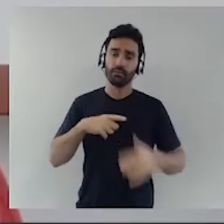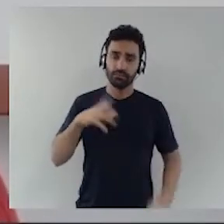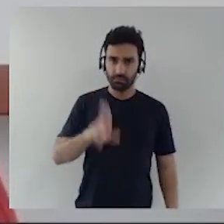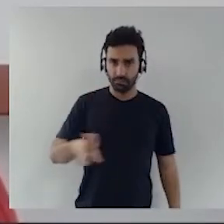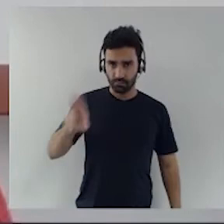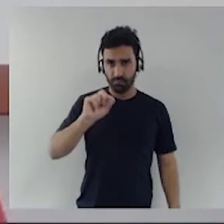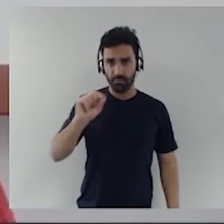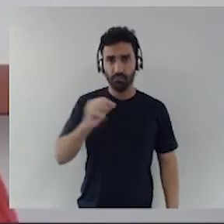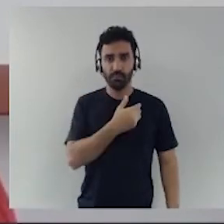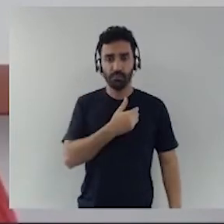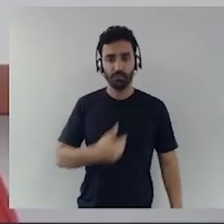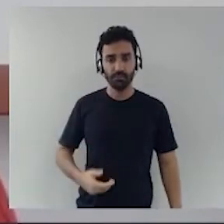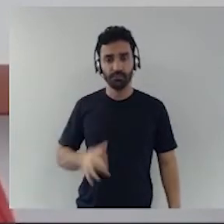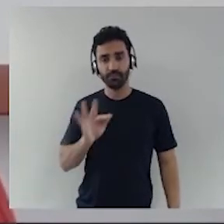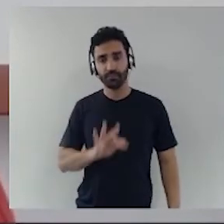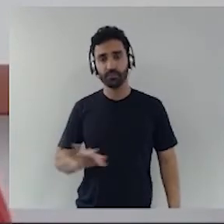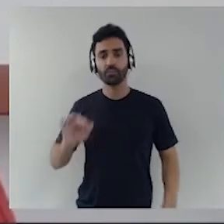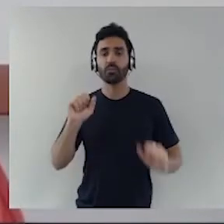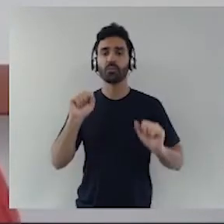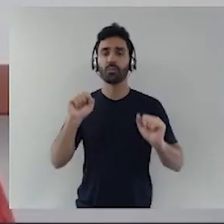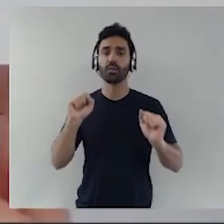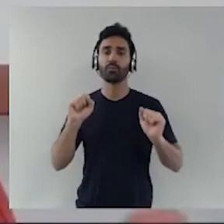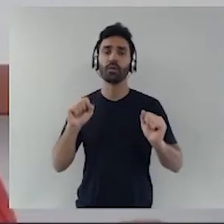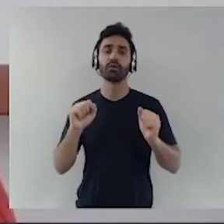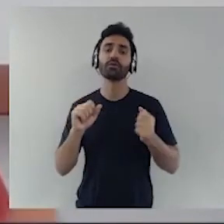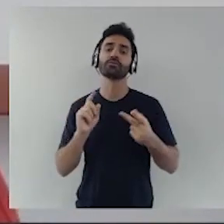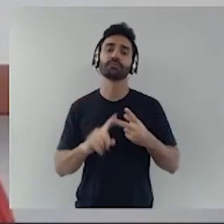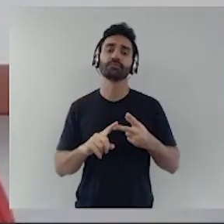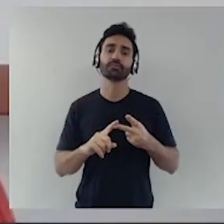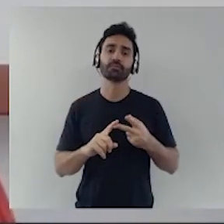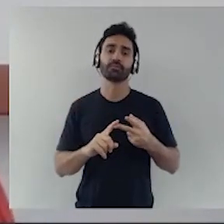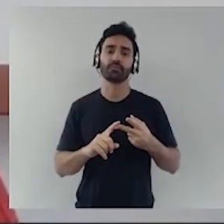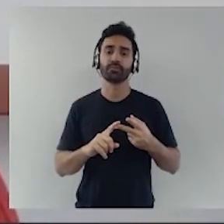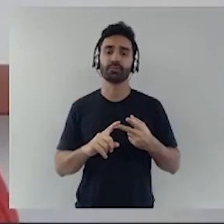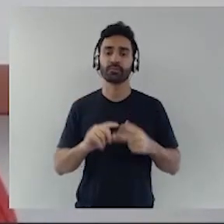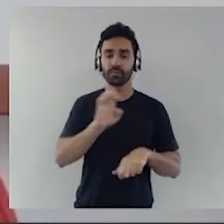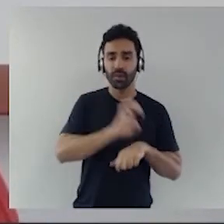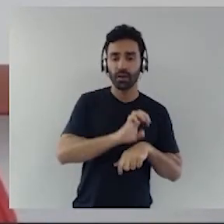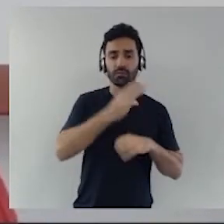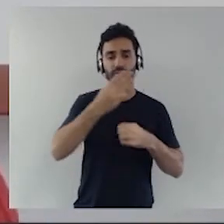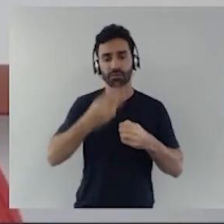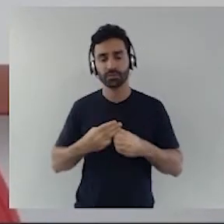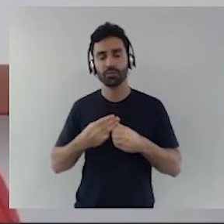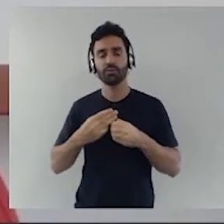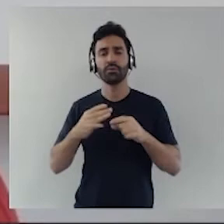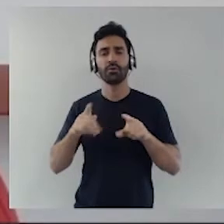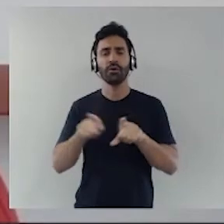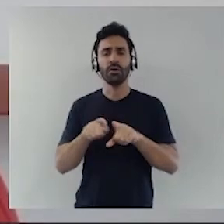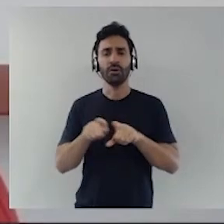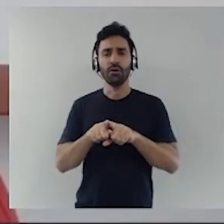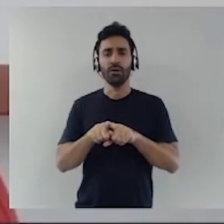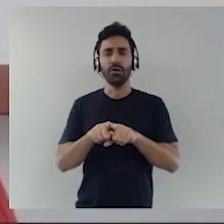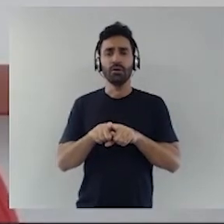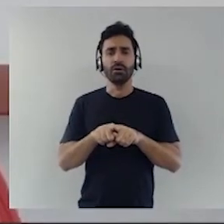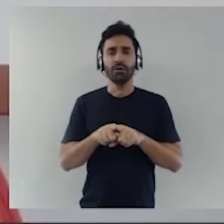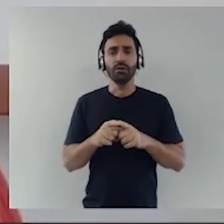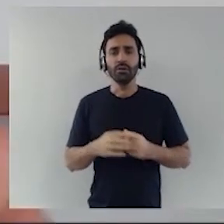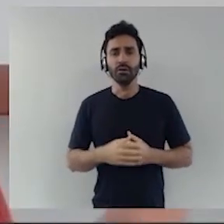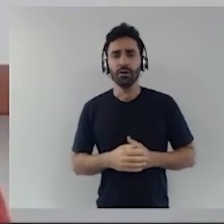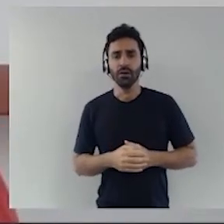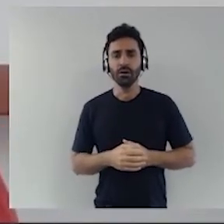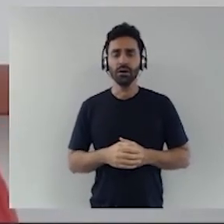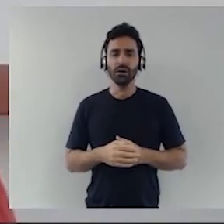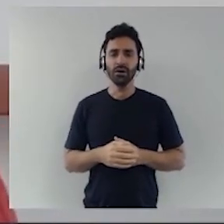aplicável é que a união pode desapropriar bem público do estado estado do município e a e o